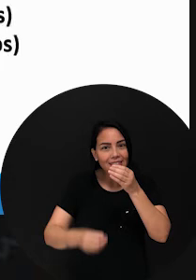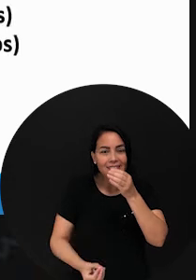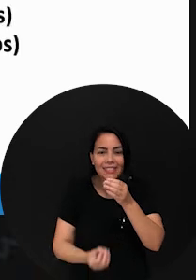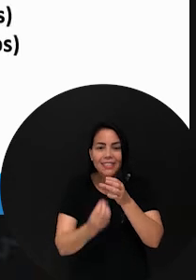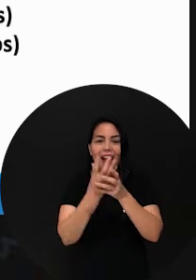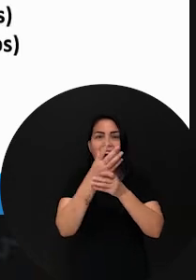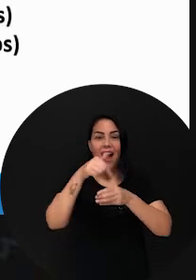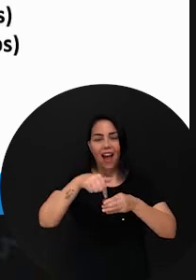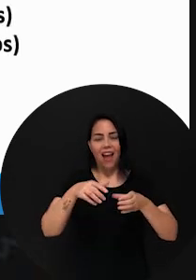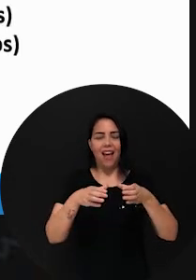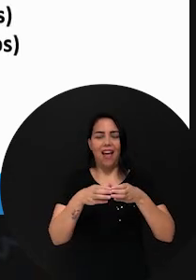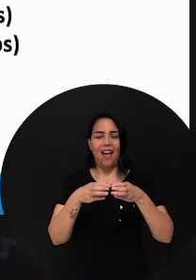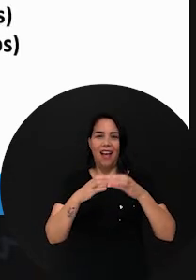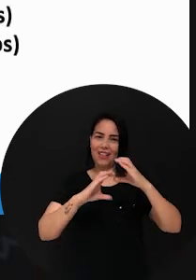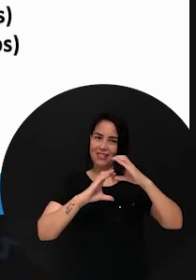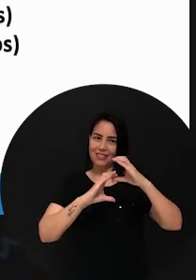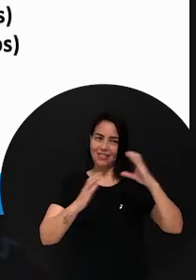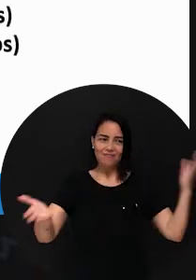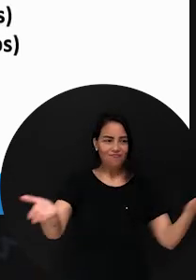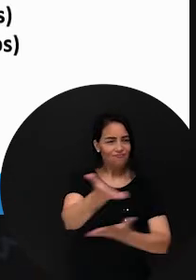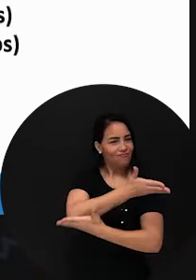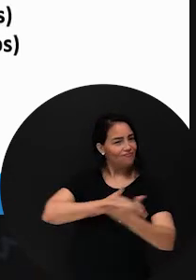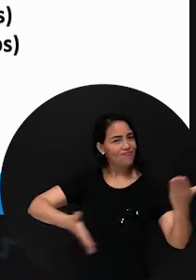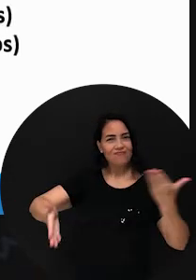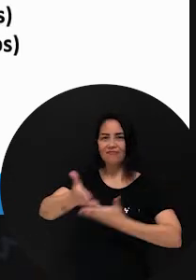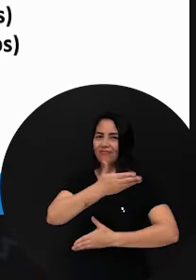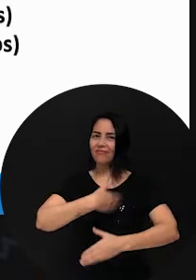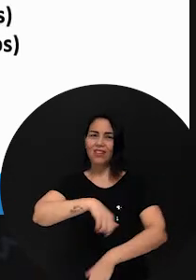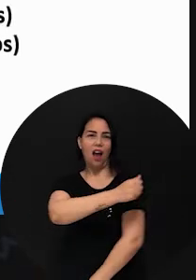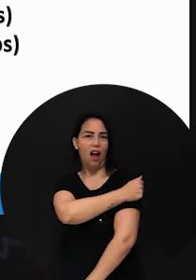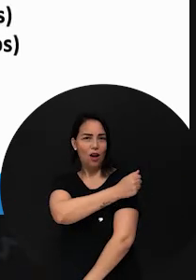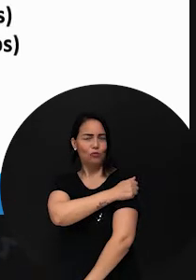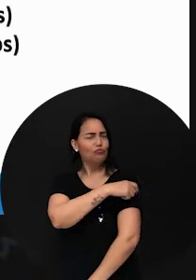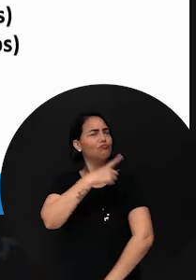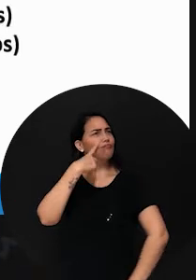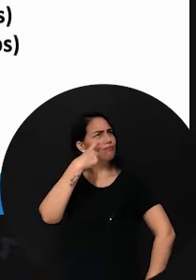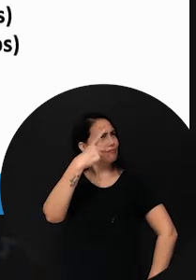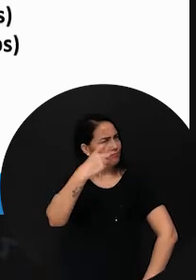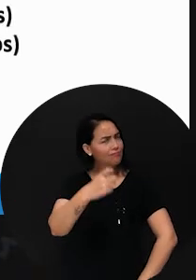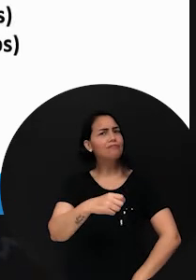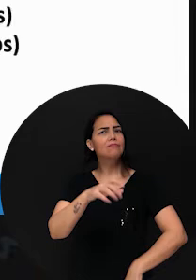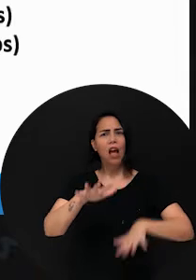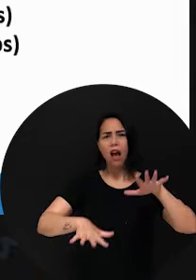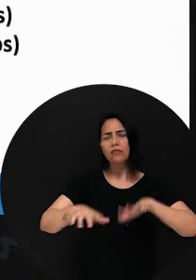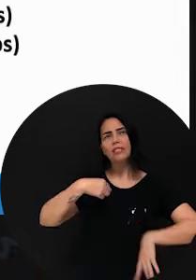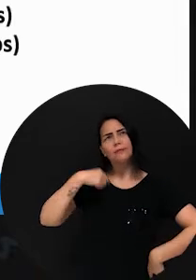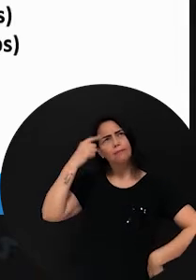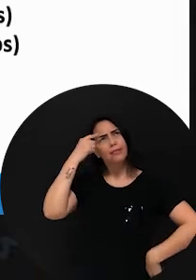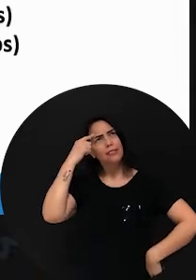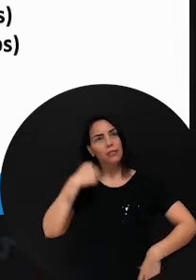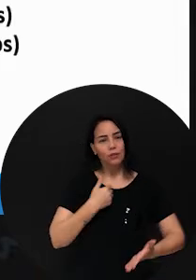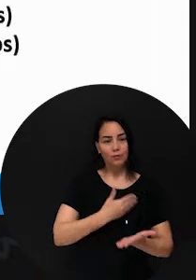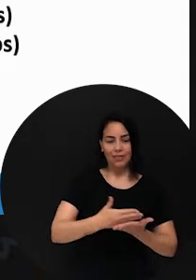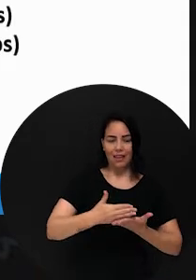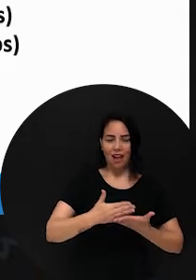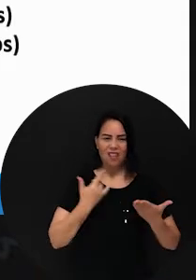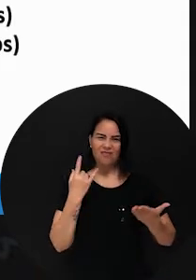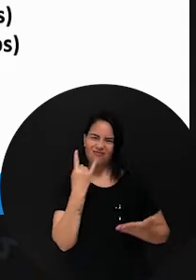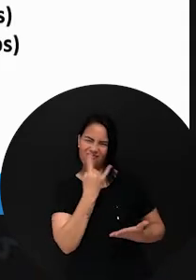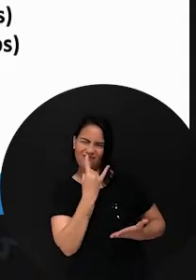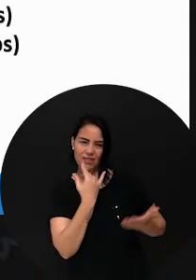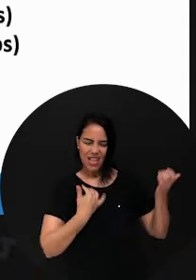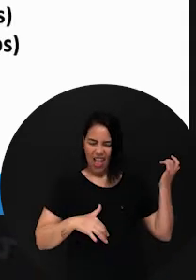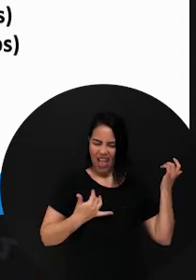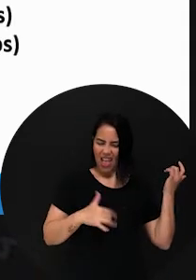os alunos. Tá? Então, isso é uma coisa muito interessante para quem está pensando, às vezes, eu vou começar a tocar guitarra, porque esse é mais